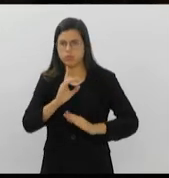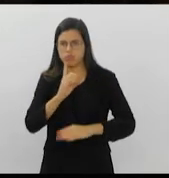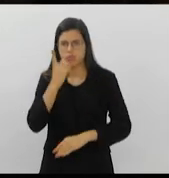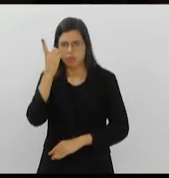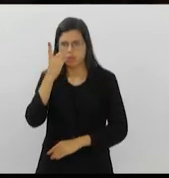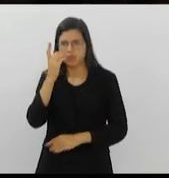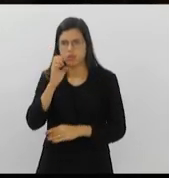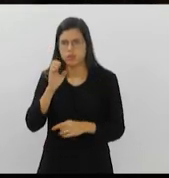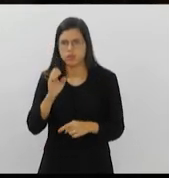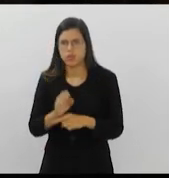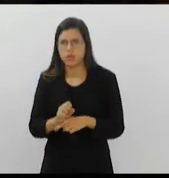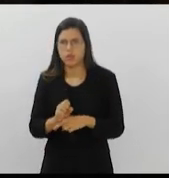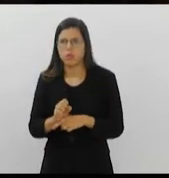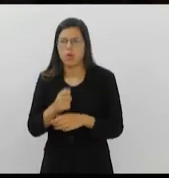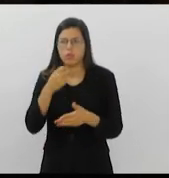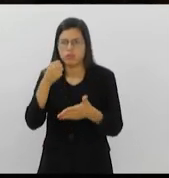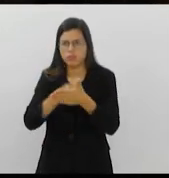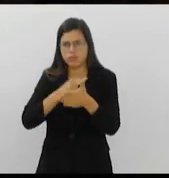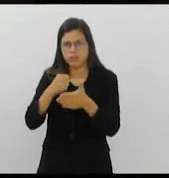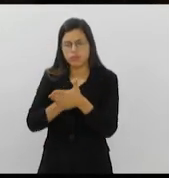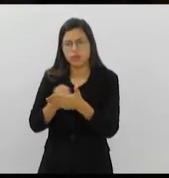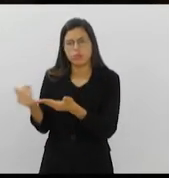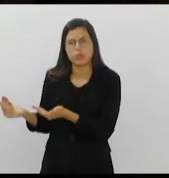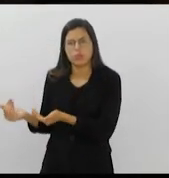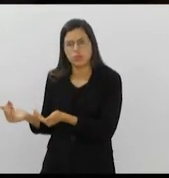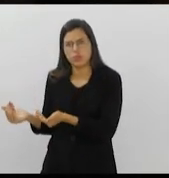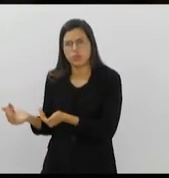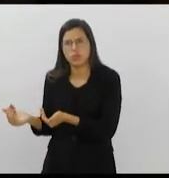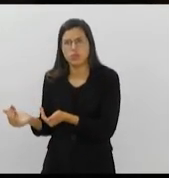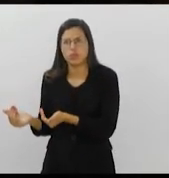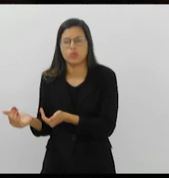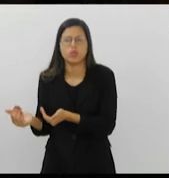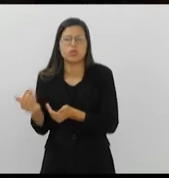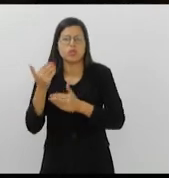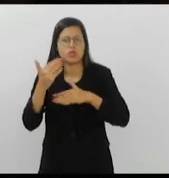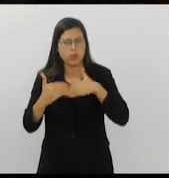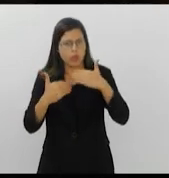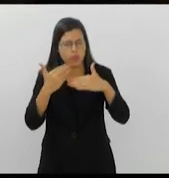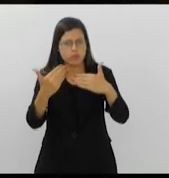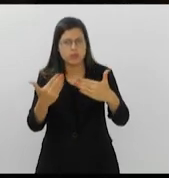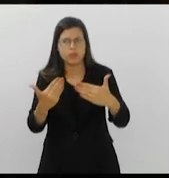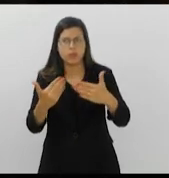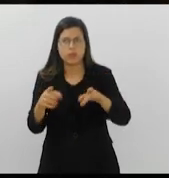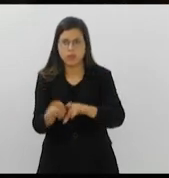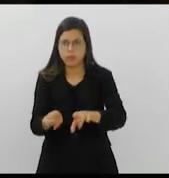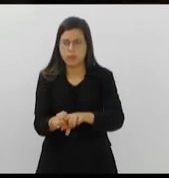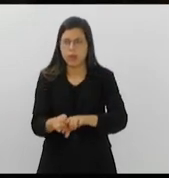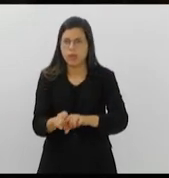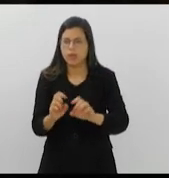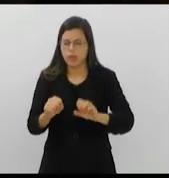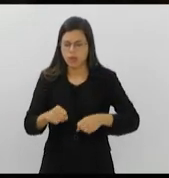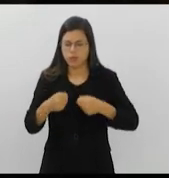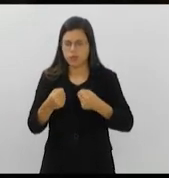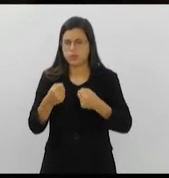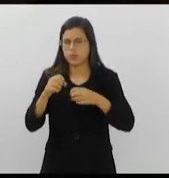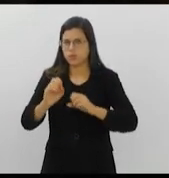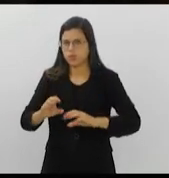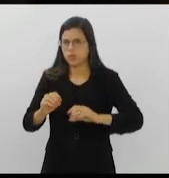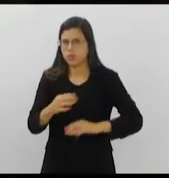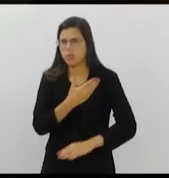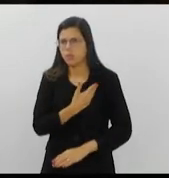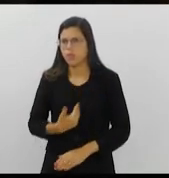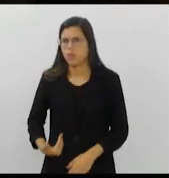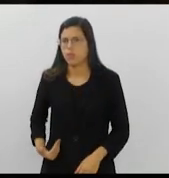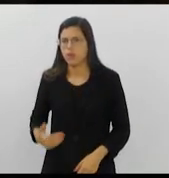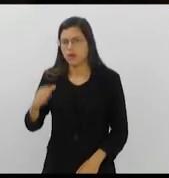das lutas da juventude que construí e, essencialmente, em defesa da educação pública, especialmente